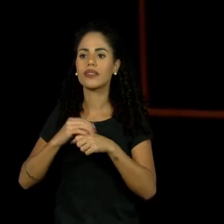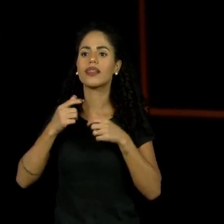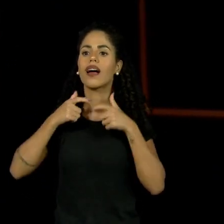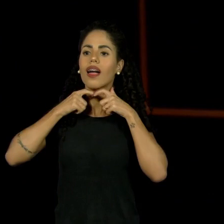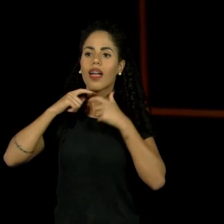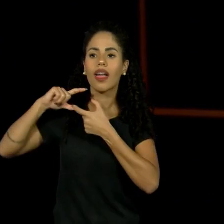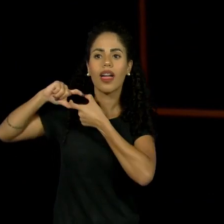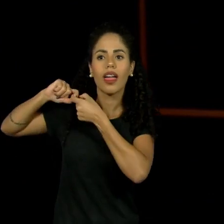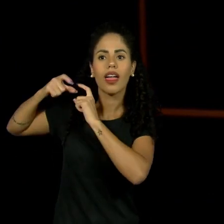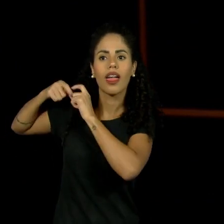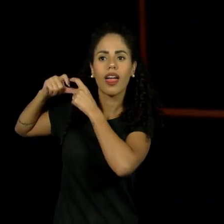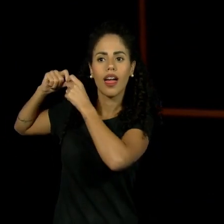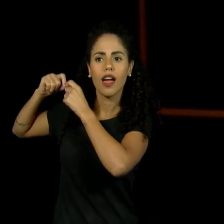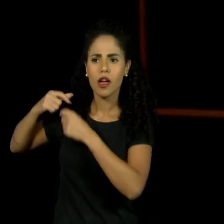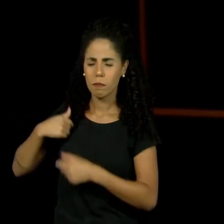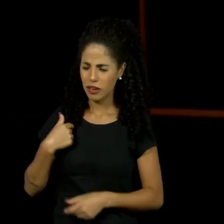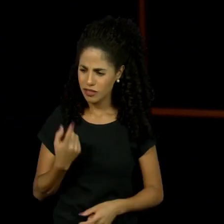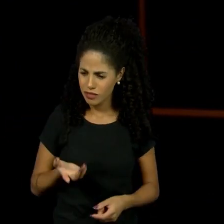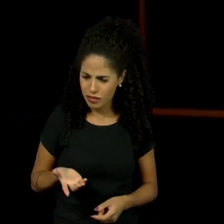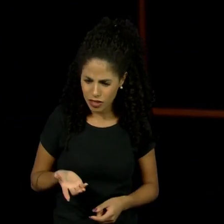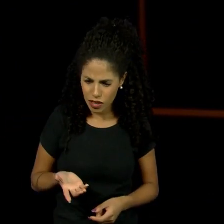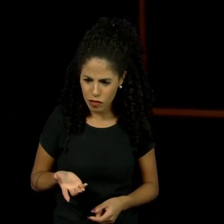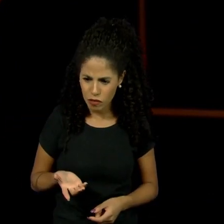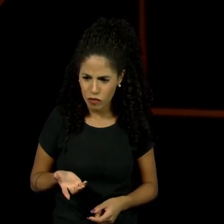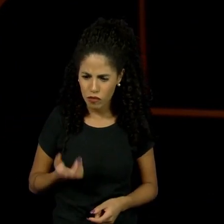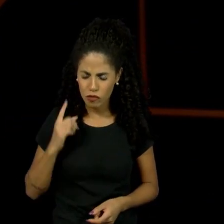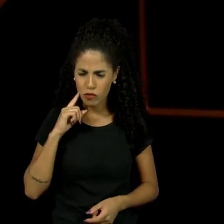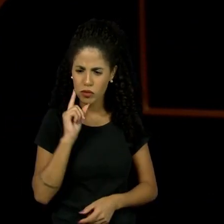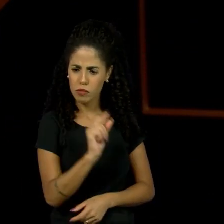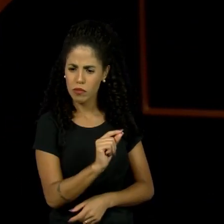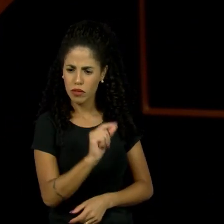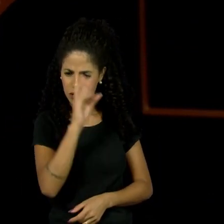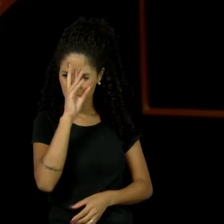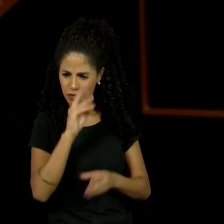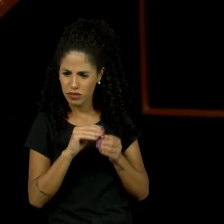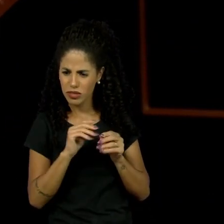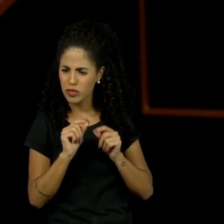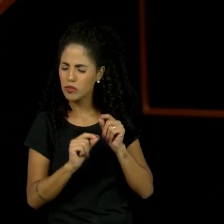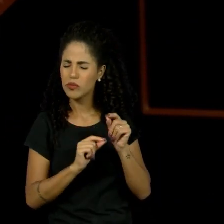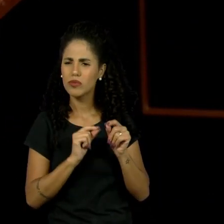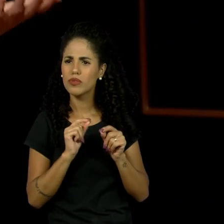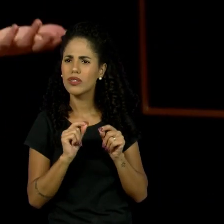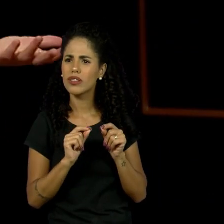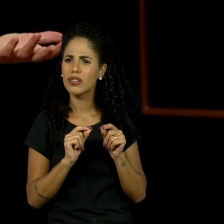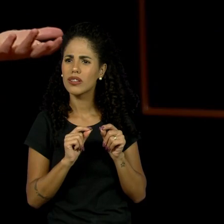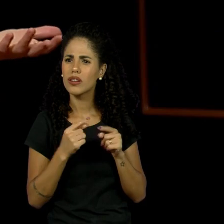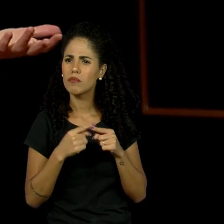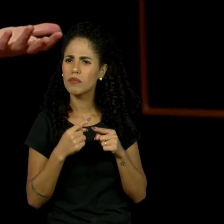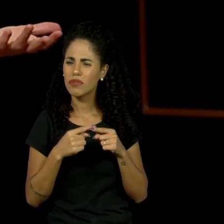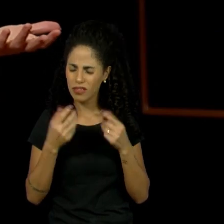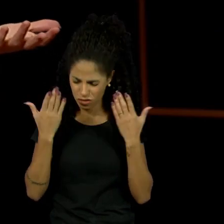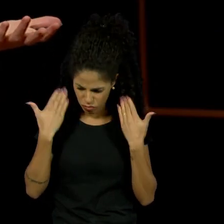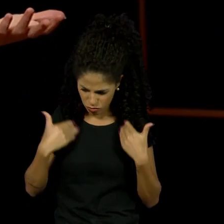assim: mas e se eu sair daqui? Eu nunca vou entender e aprender por que eu estou